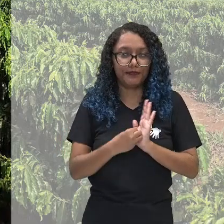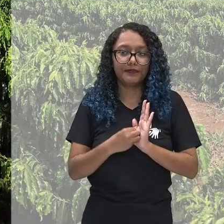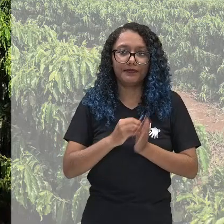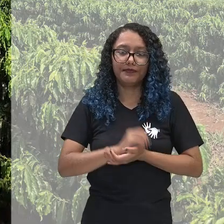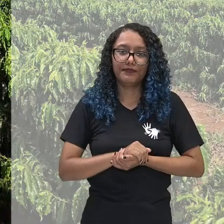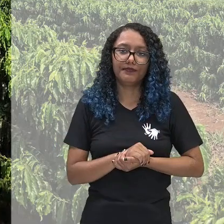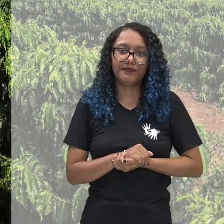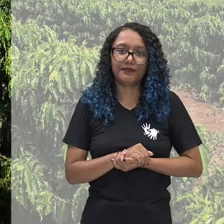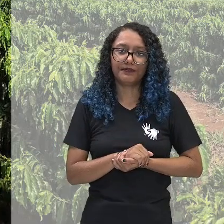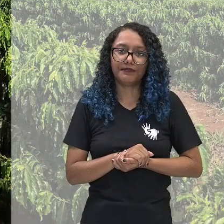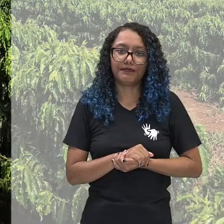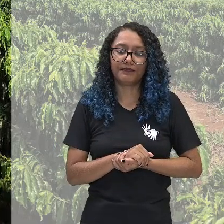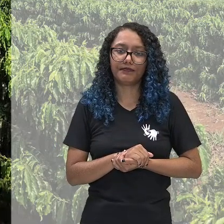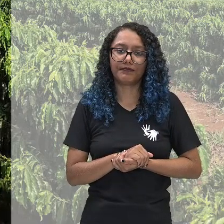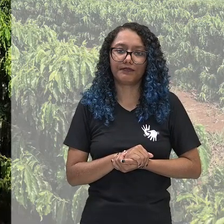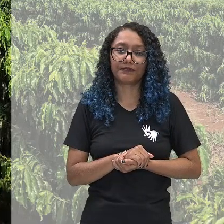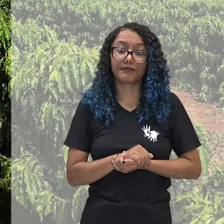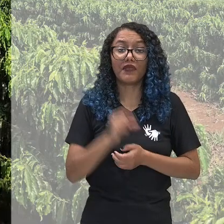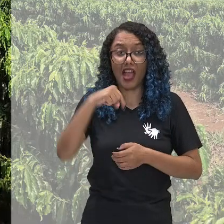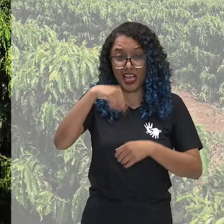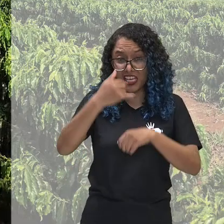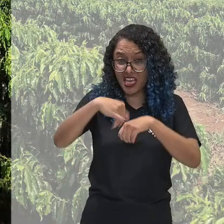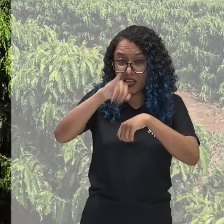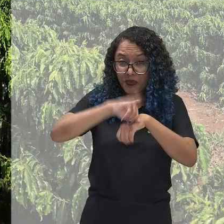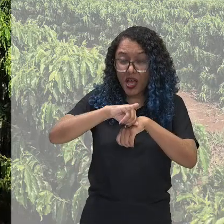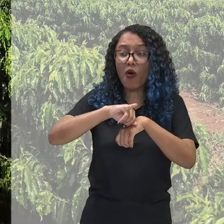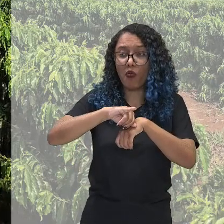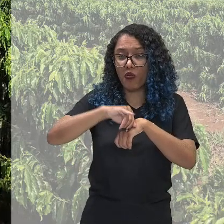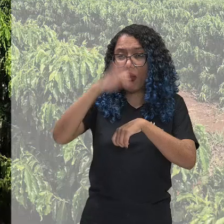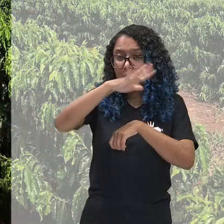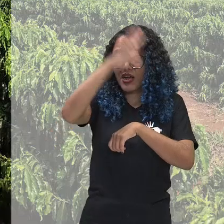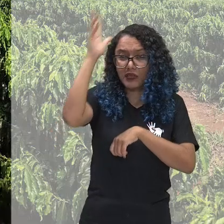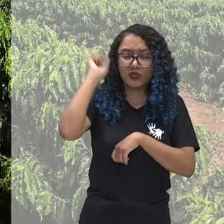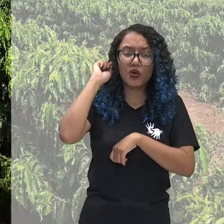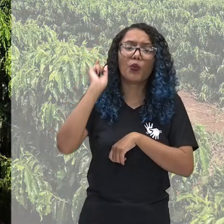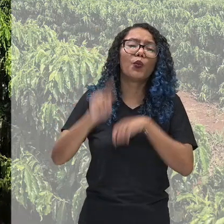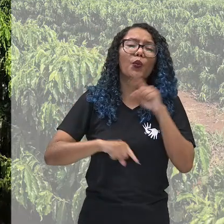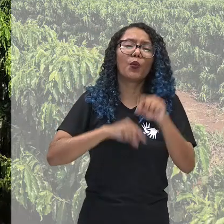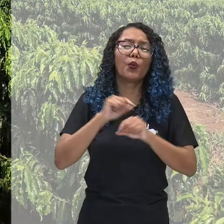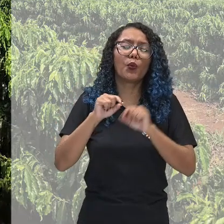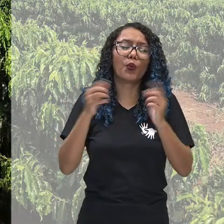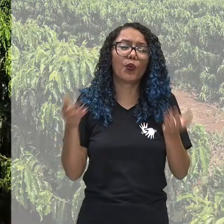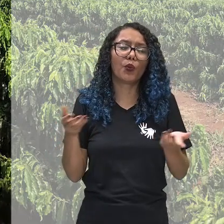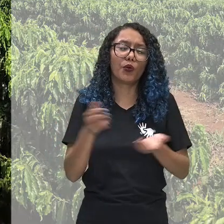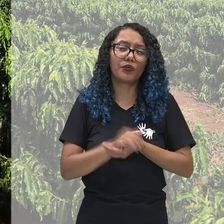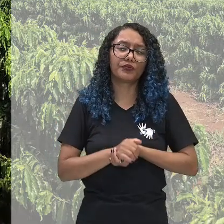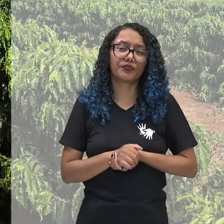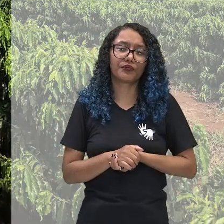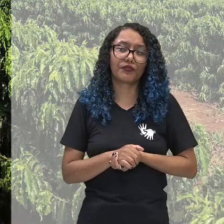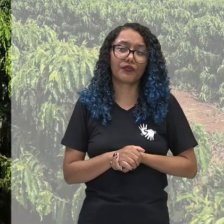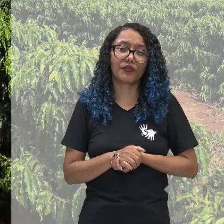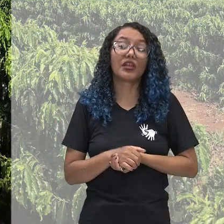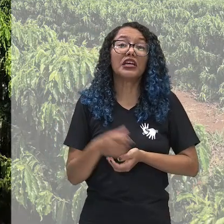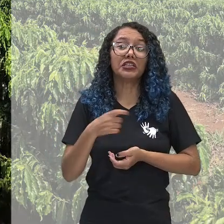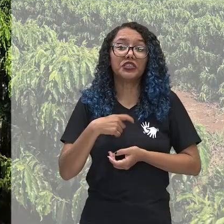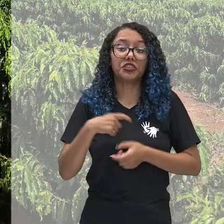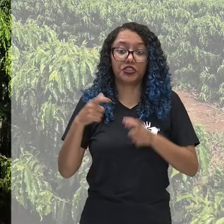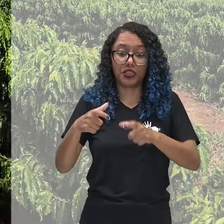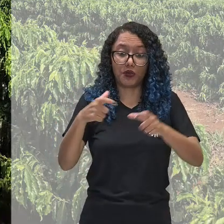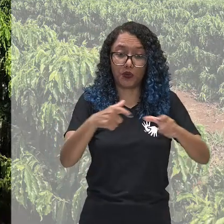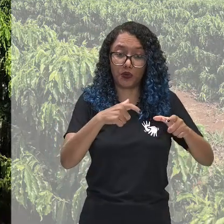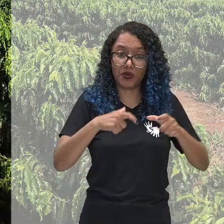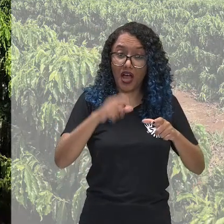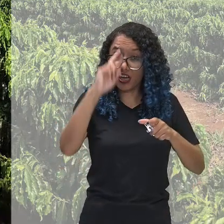amazônica. Inclusive, aqui da capital amazonense, a gente vê que ele tinha, inclusive,